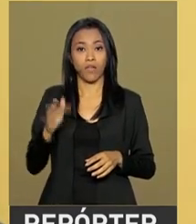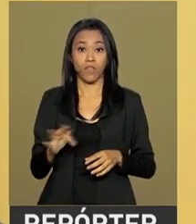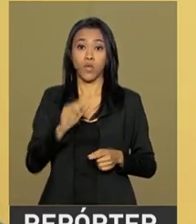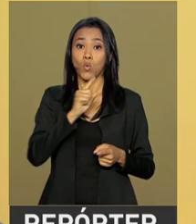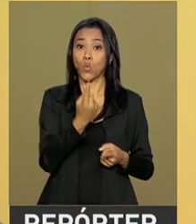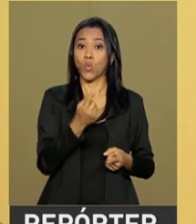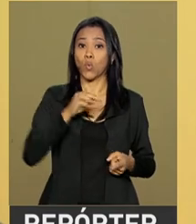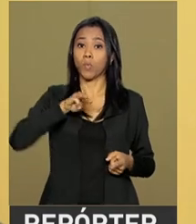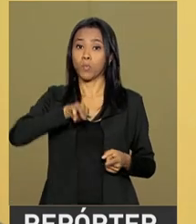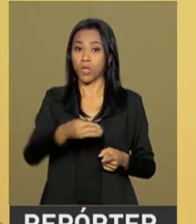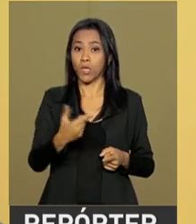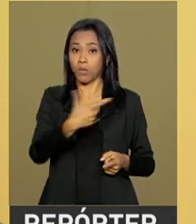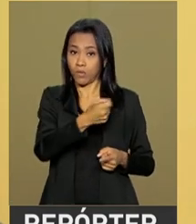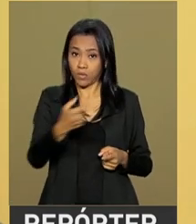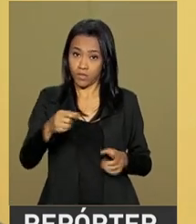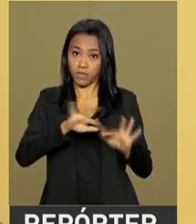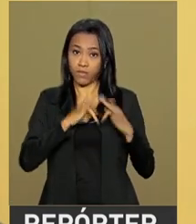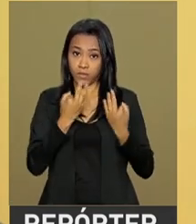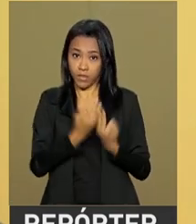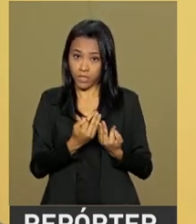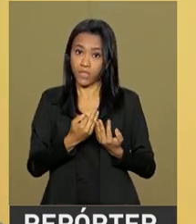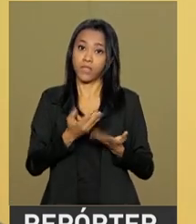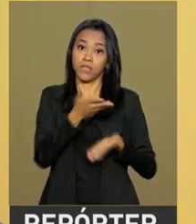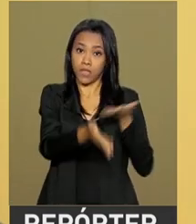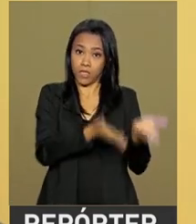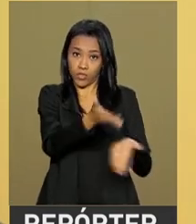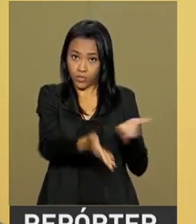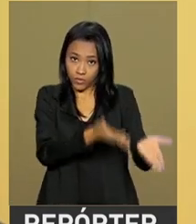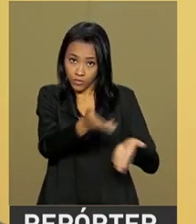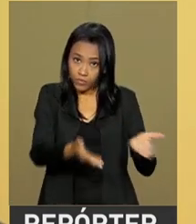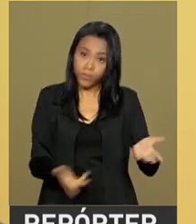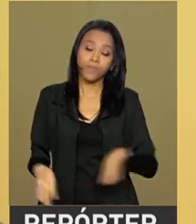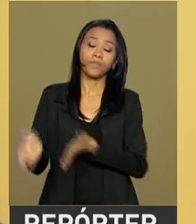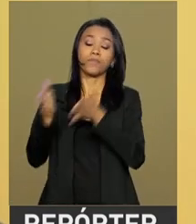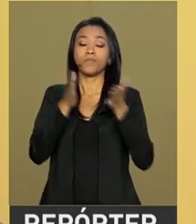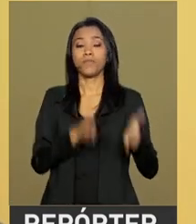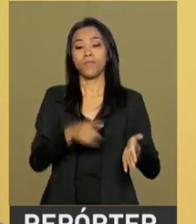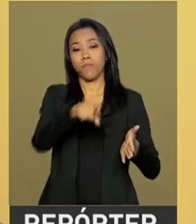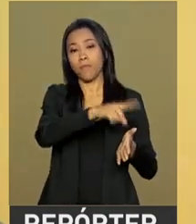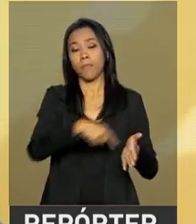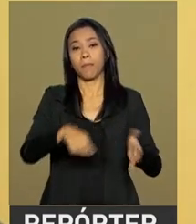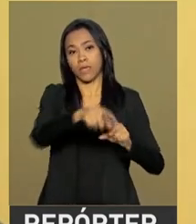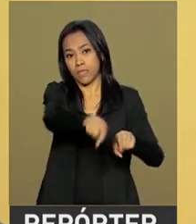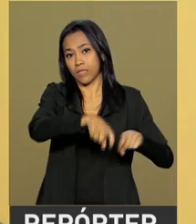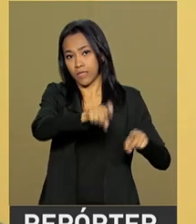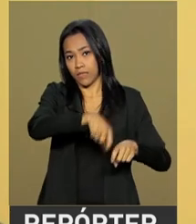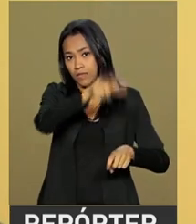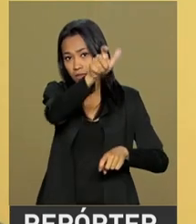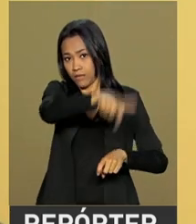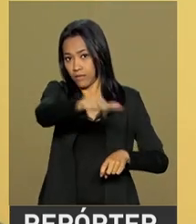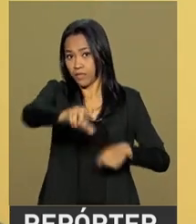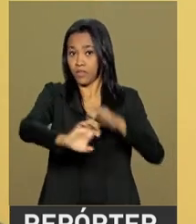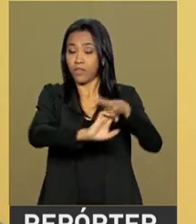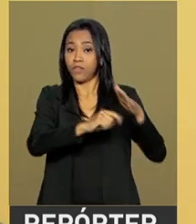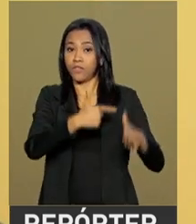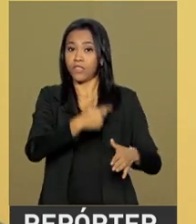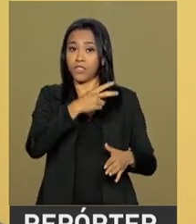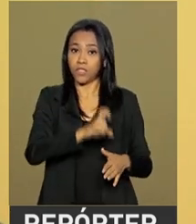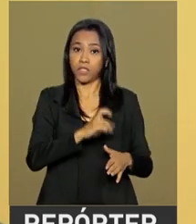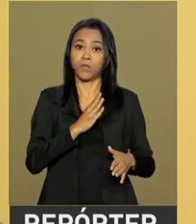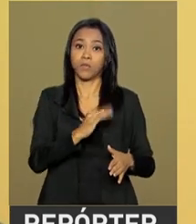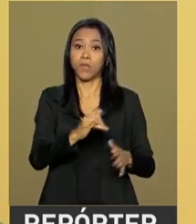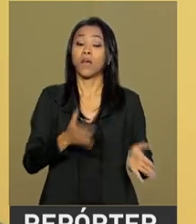famílias atendidas pelo Pronaf. No Procamp, para os médios produtores, 25 bilhões de reais e